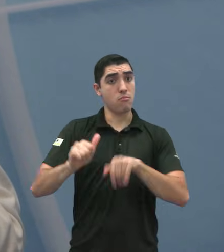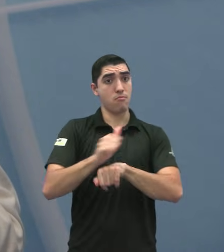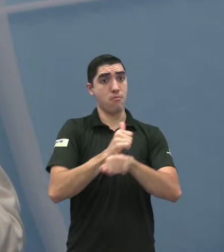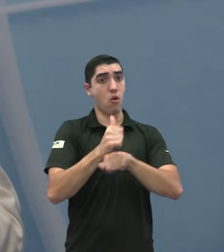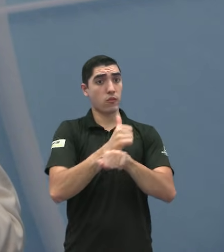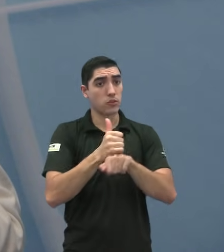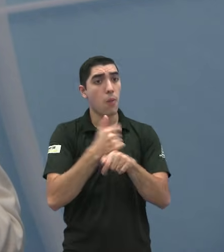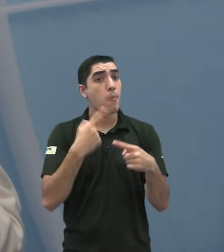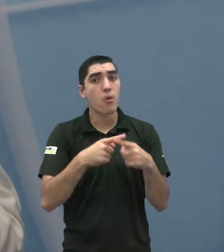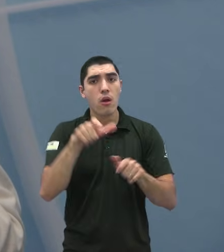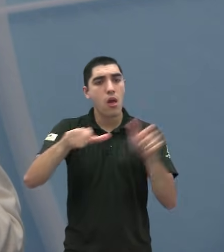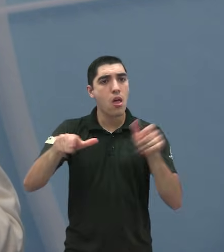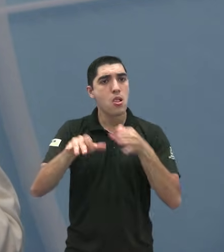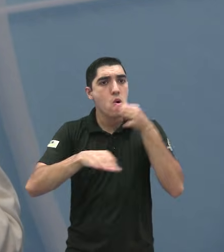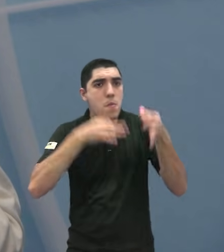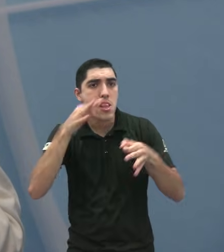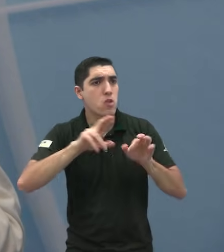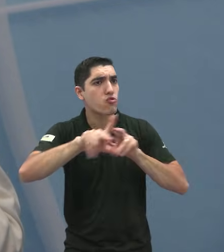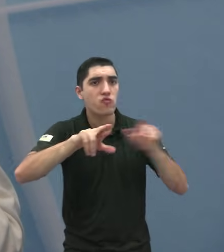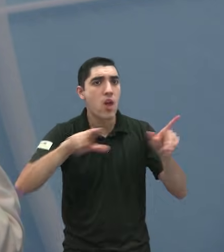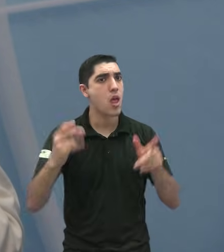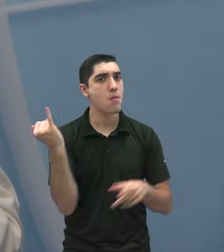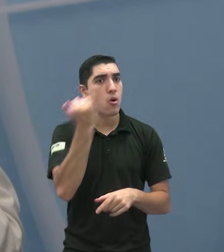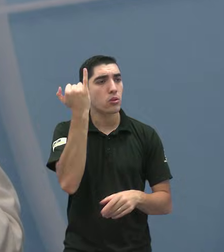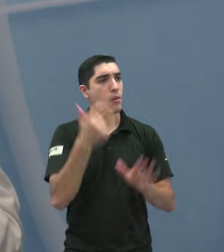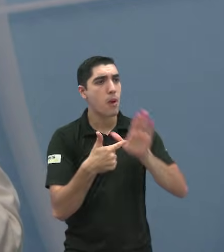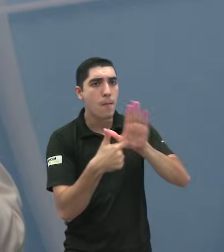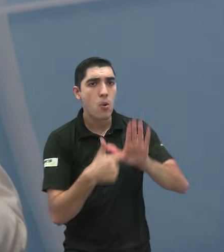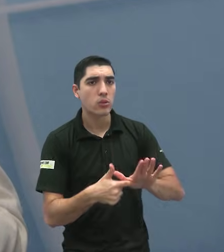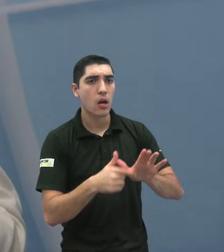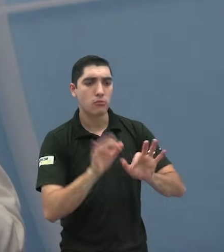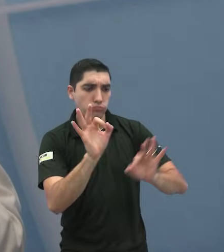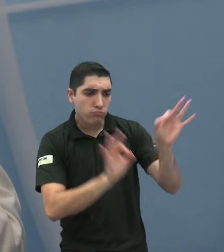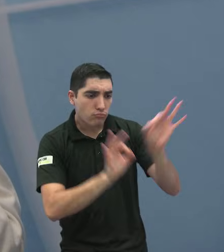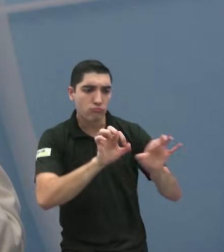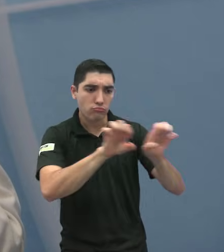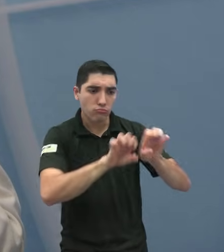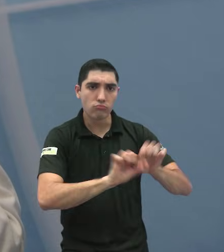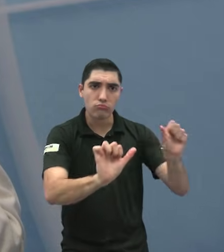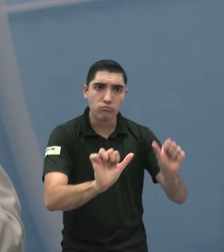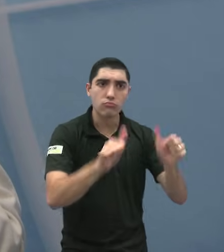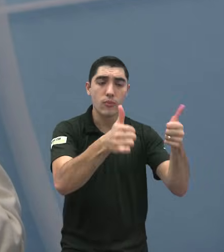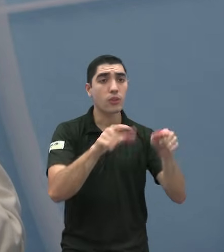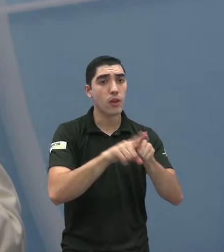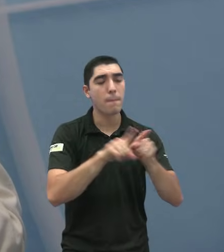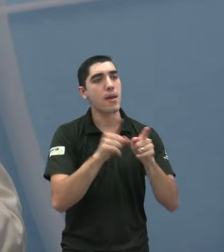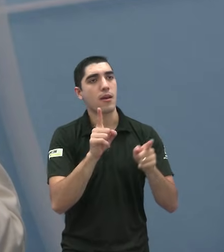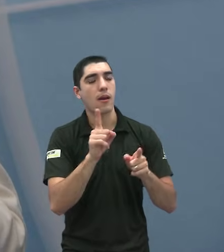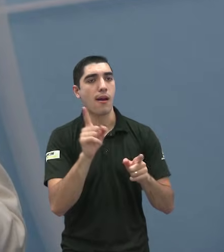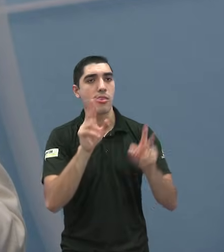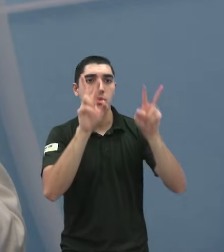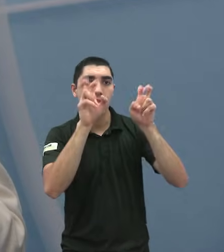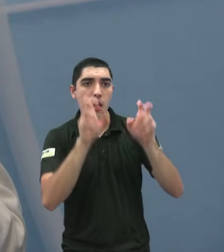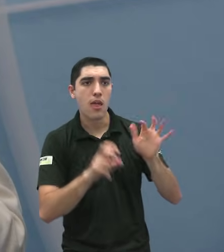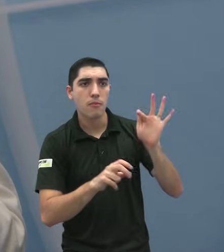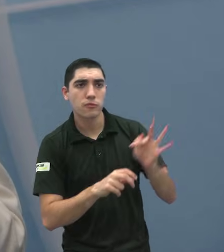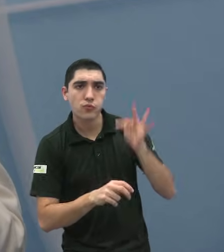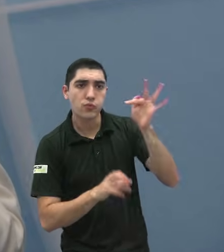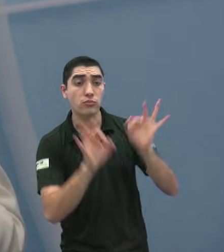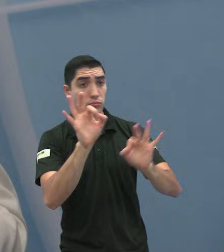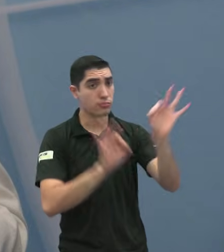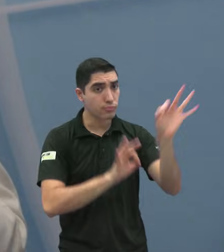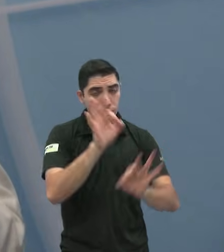novas perspectivas, né? Questionar estruturas e ampliar o olhar sobre temas que antes